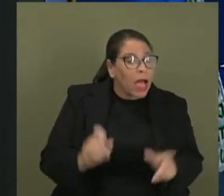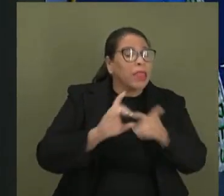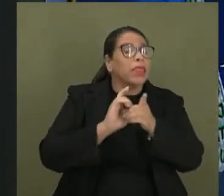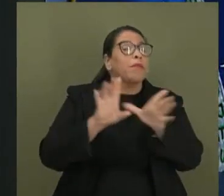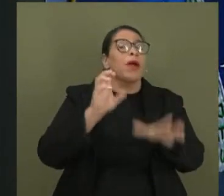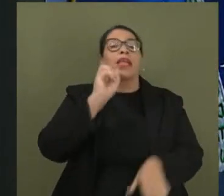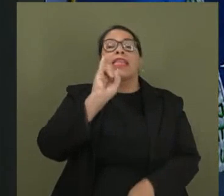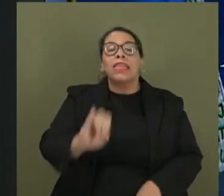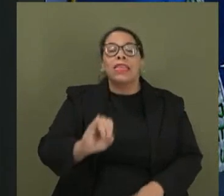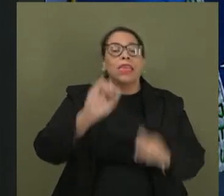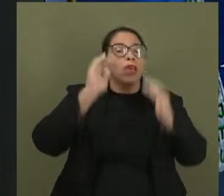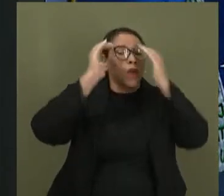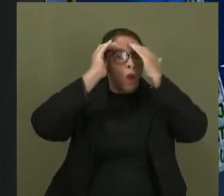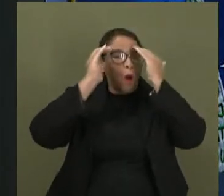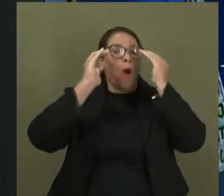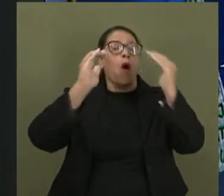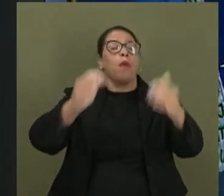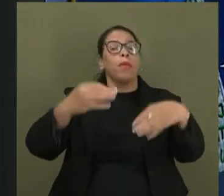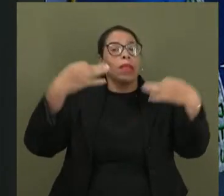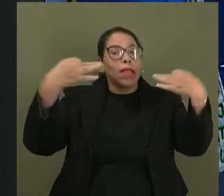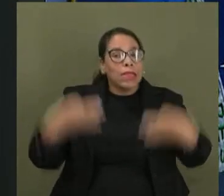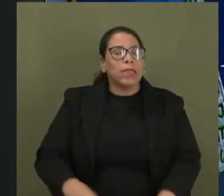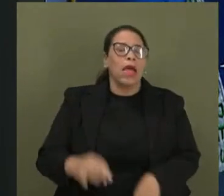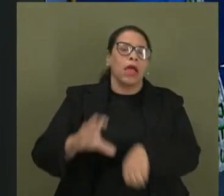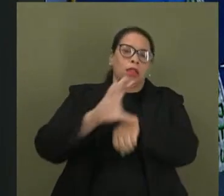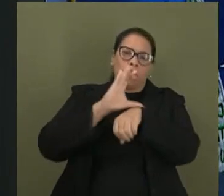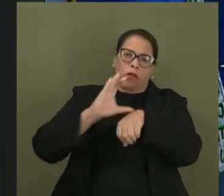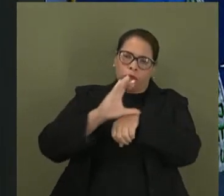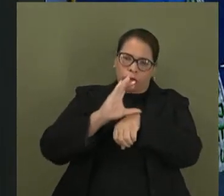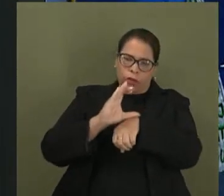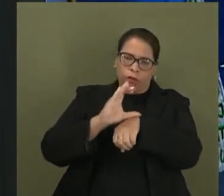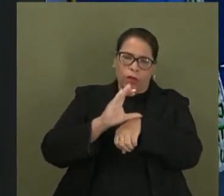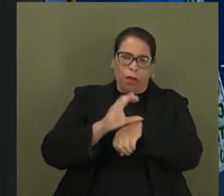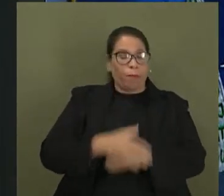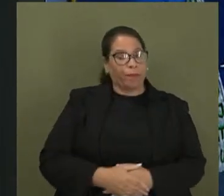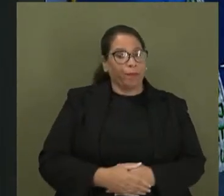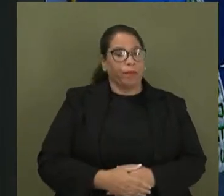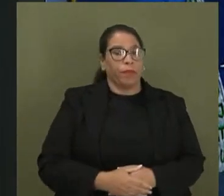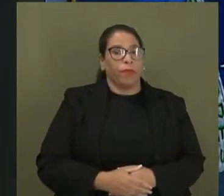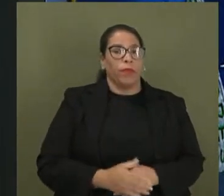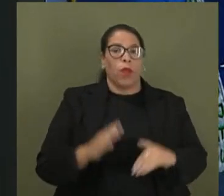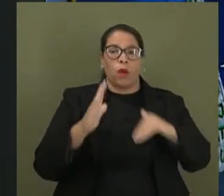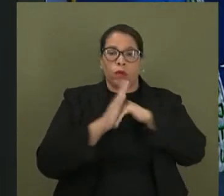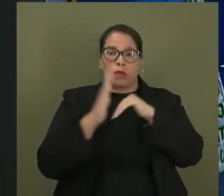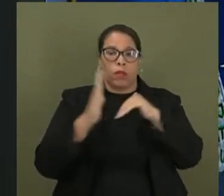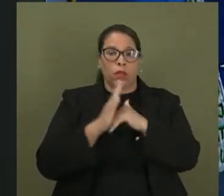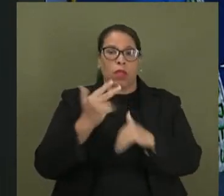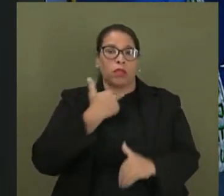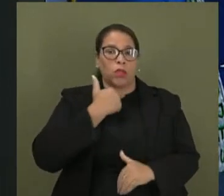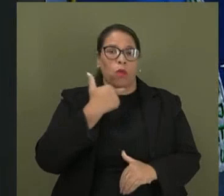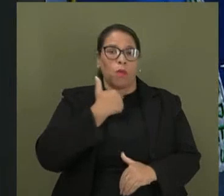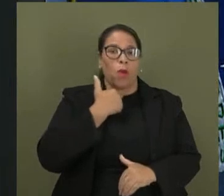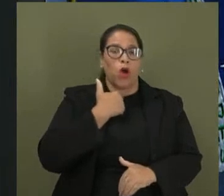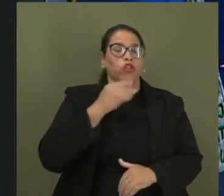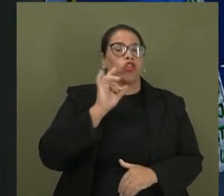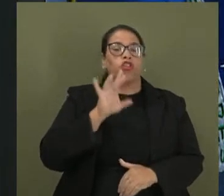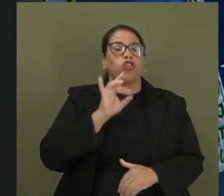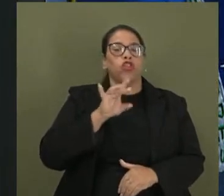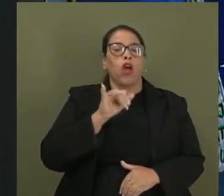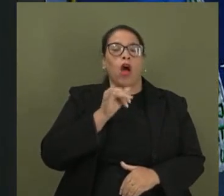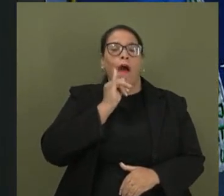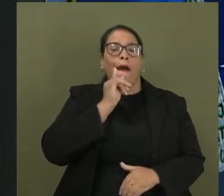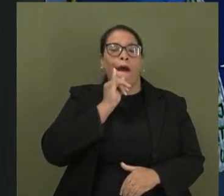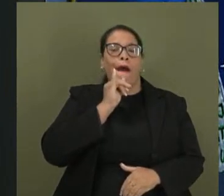se cumpre integralmente a Constituição. O Senado não pode se tornar um mero puxadinho